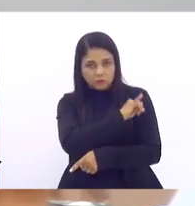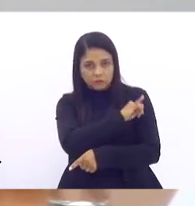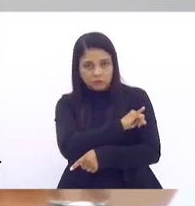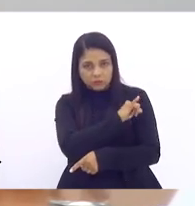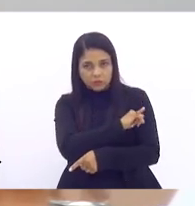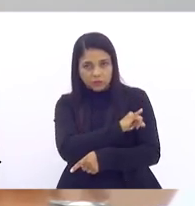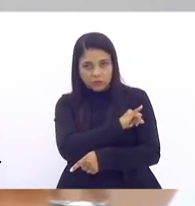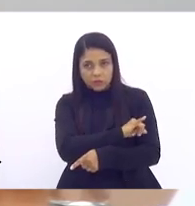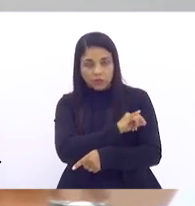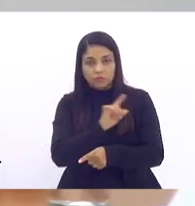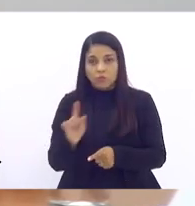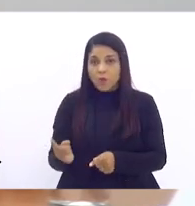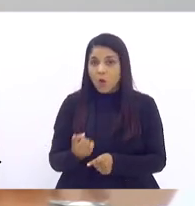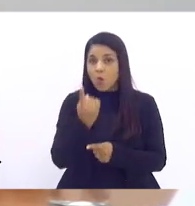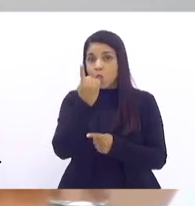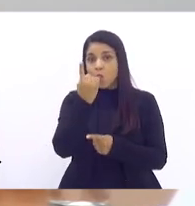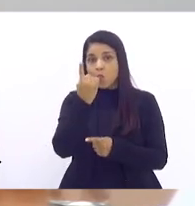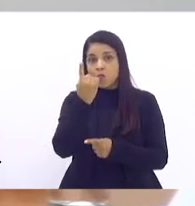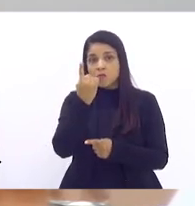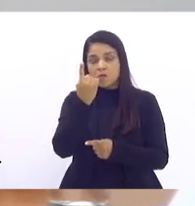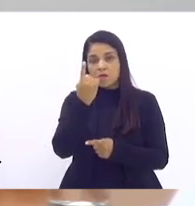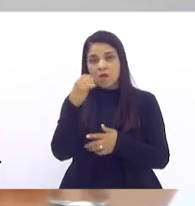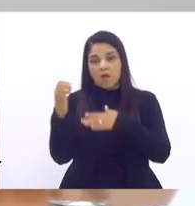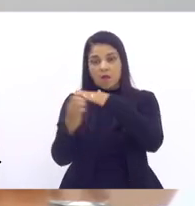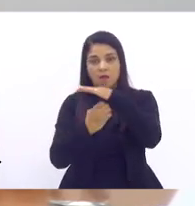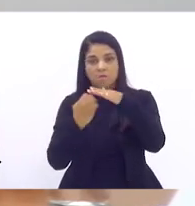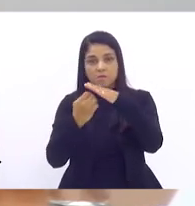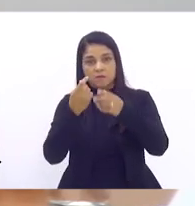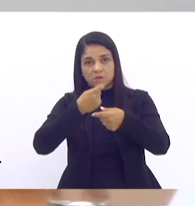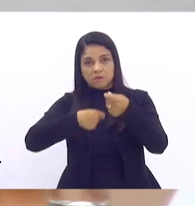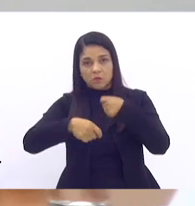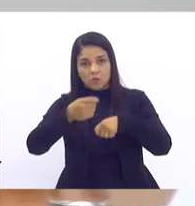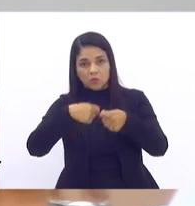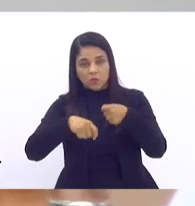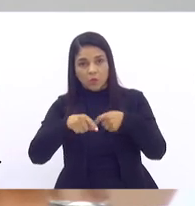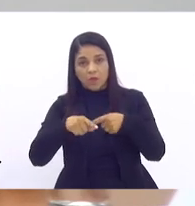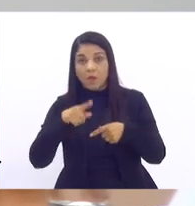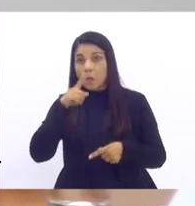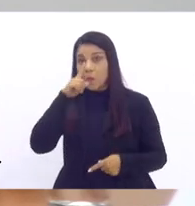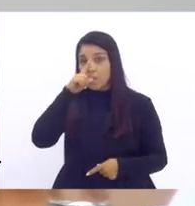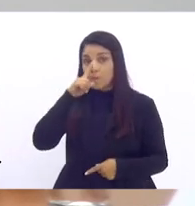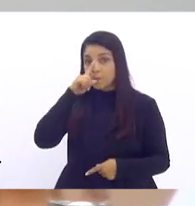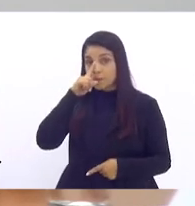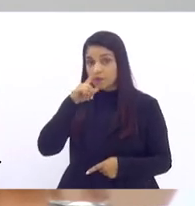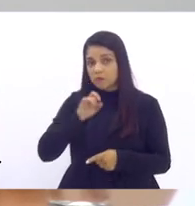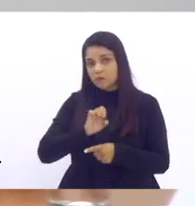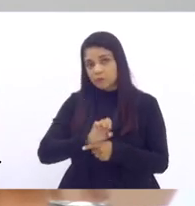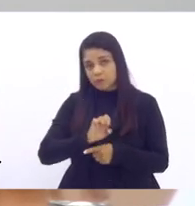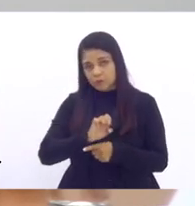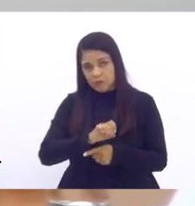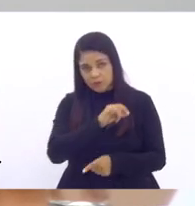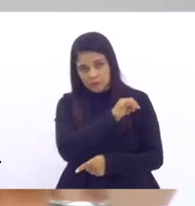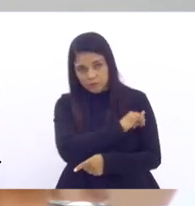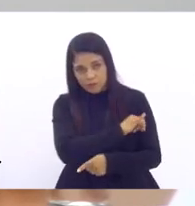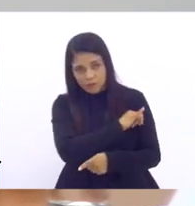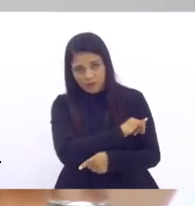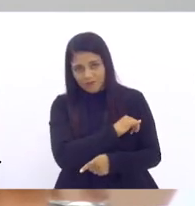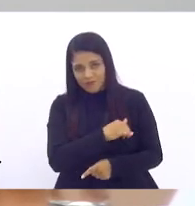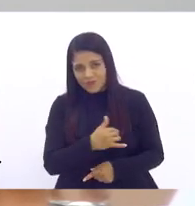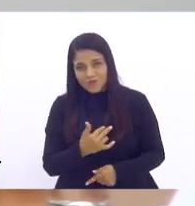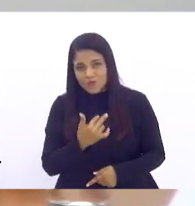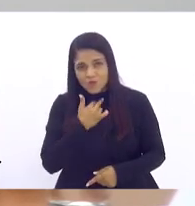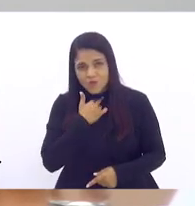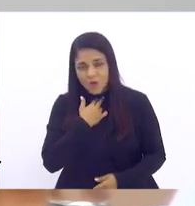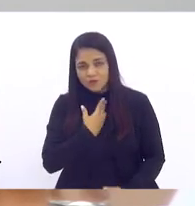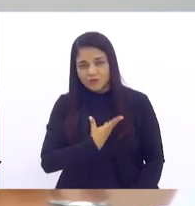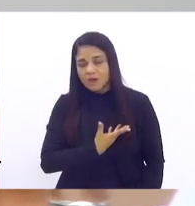uma matriz econômica única e os riscos disso para o nosso estado isso não pode passar despercebido